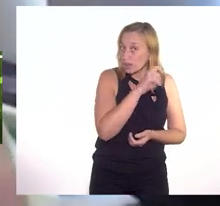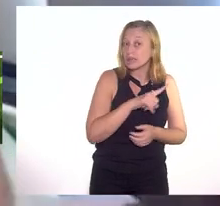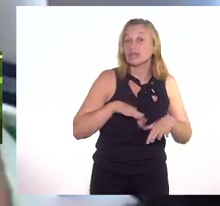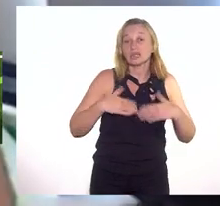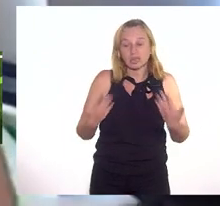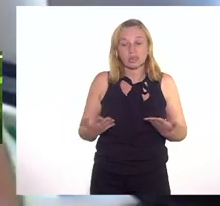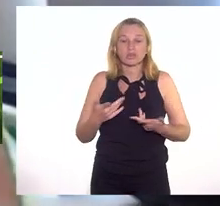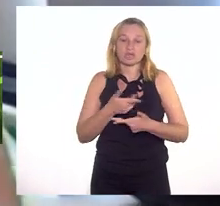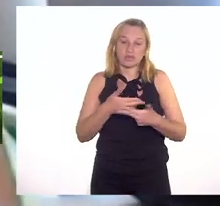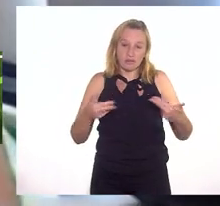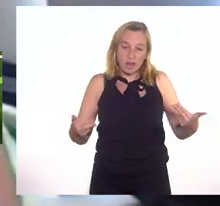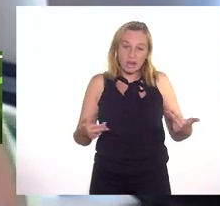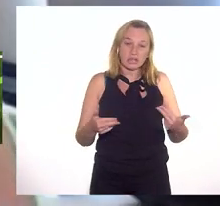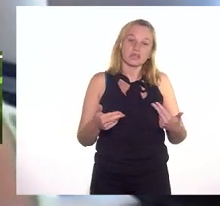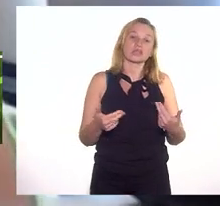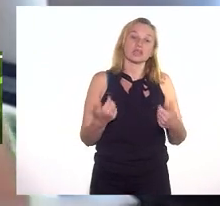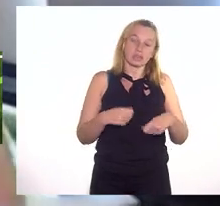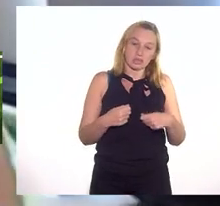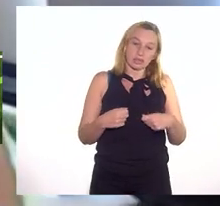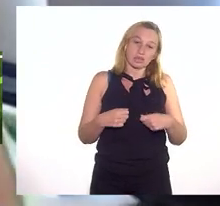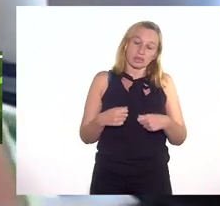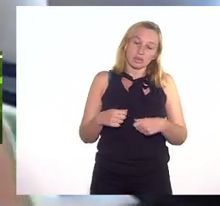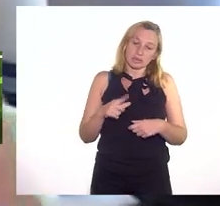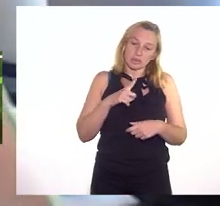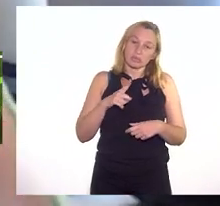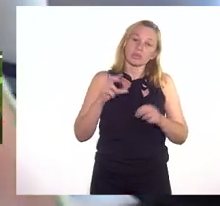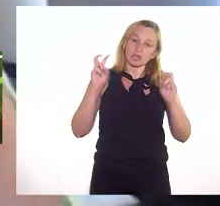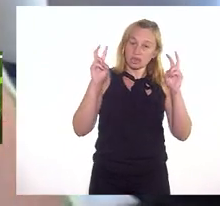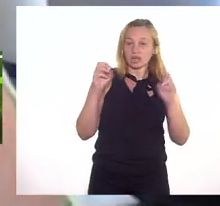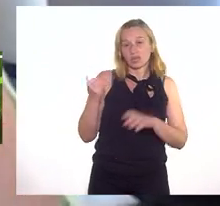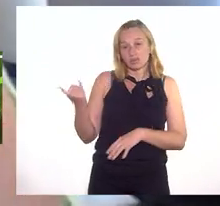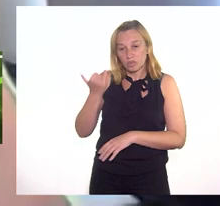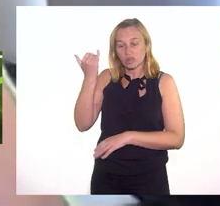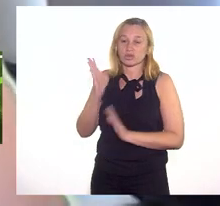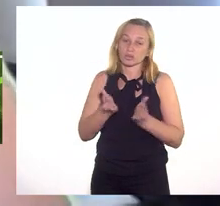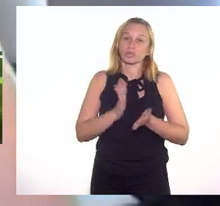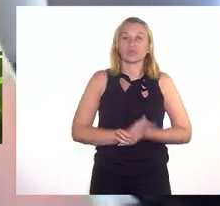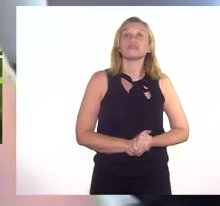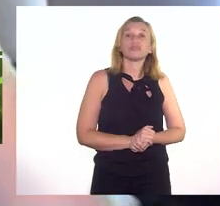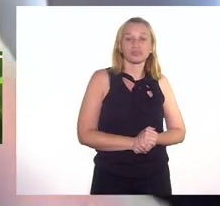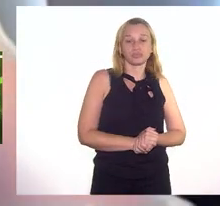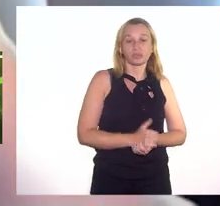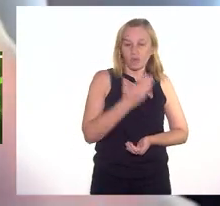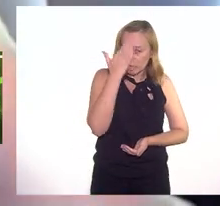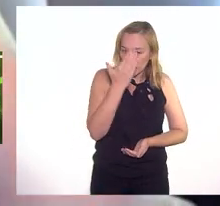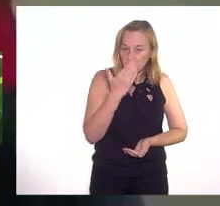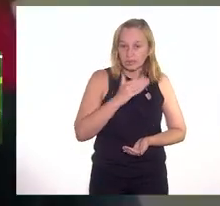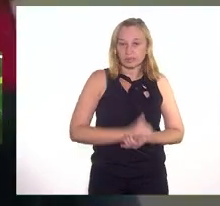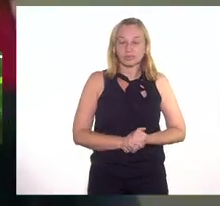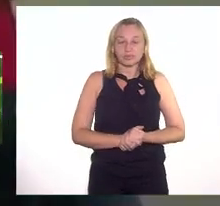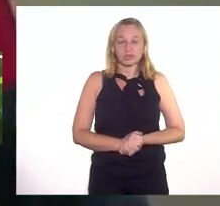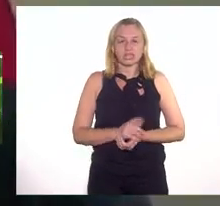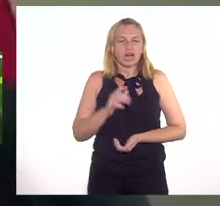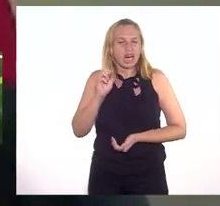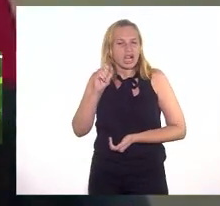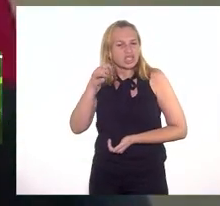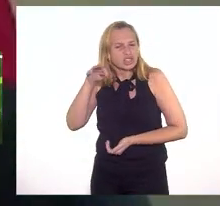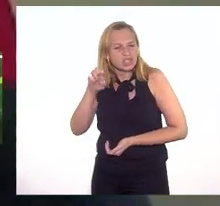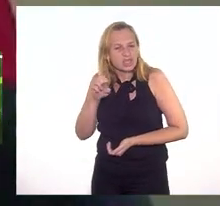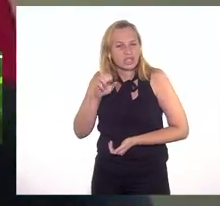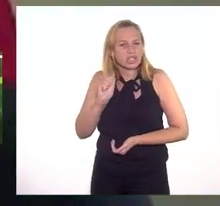entre muitas, nós temos essa, que é uma questão muito importante hoje. Muito obrigada. Ângela, vou te